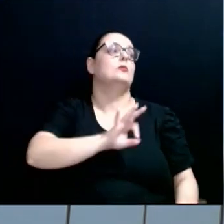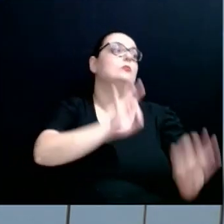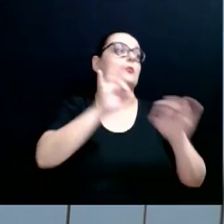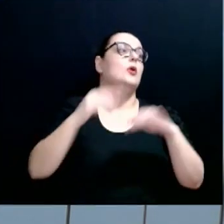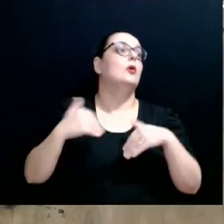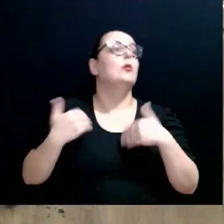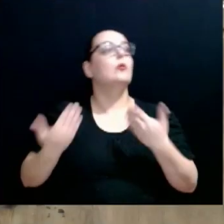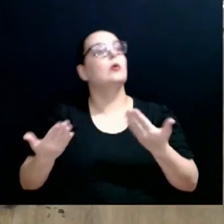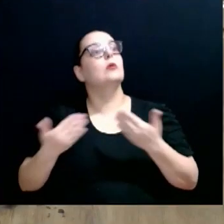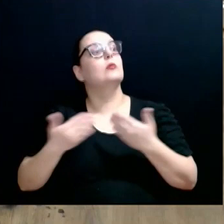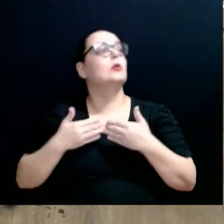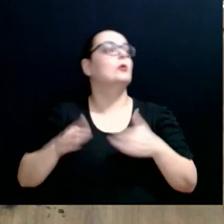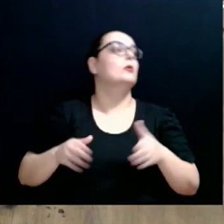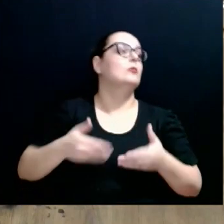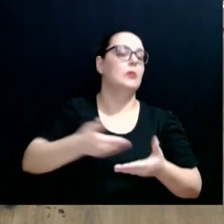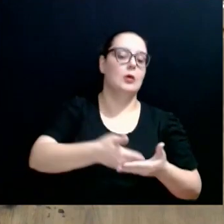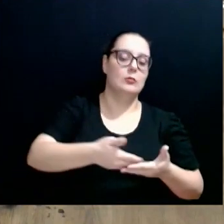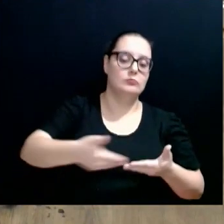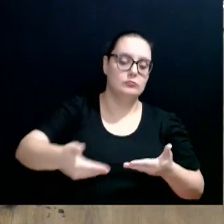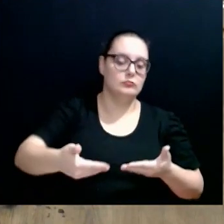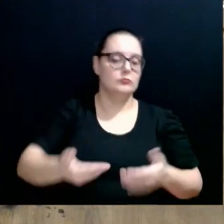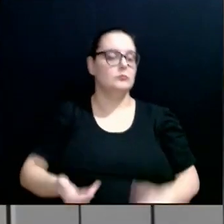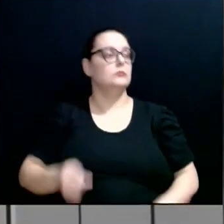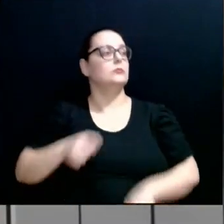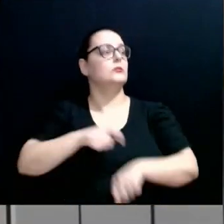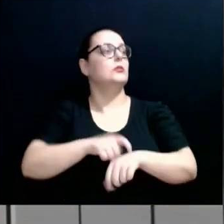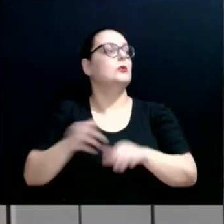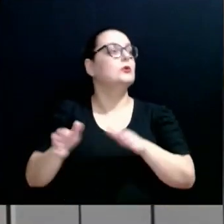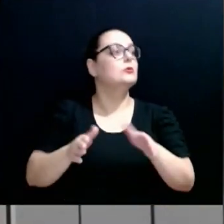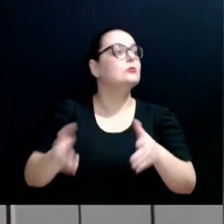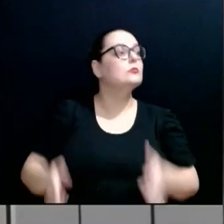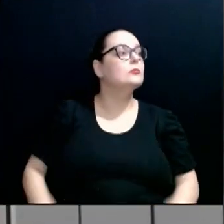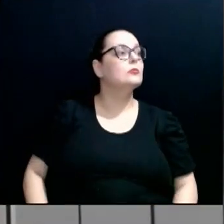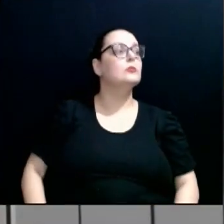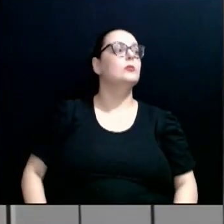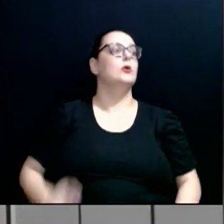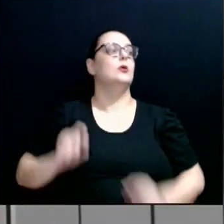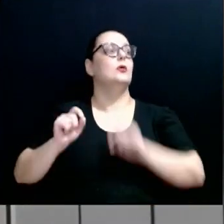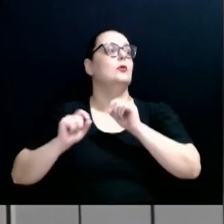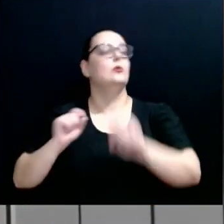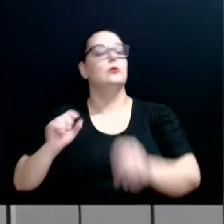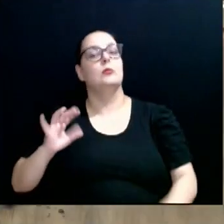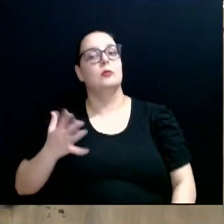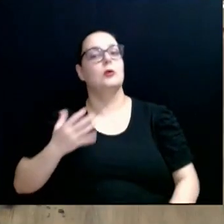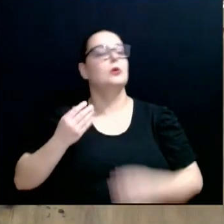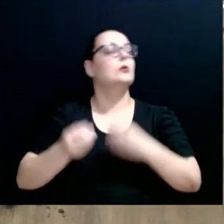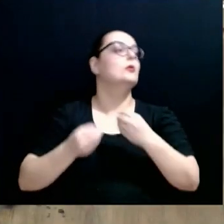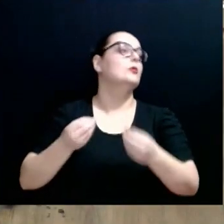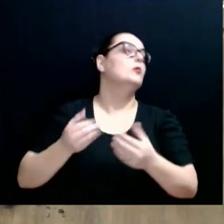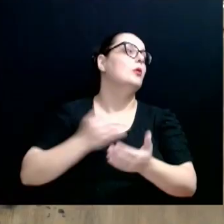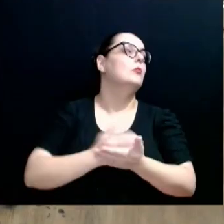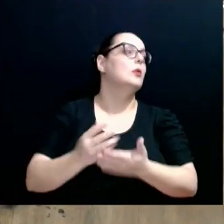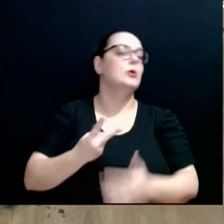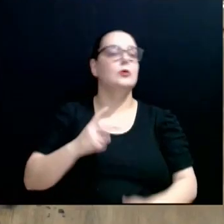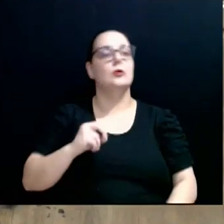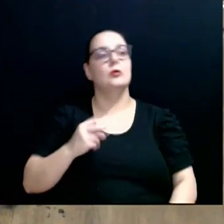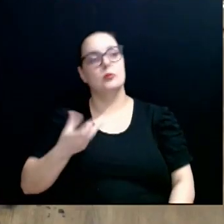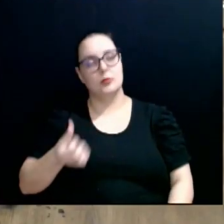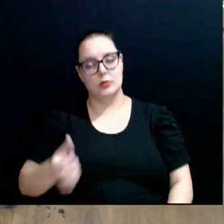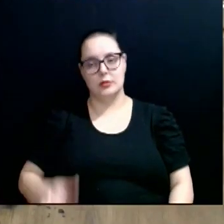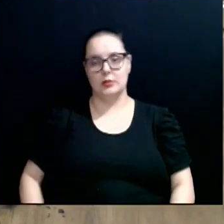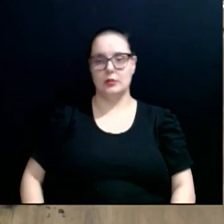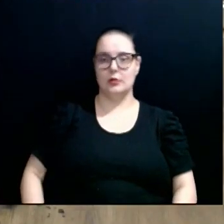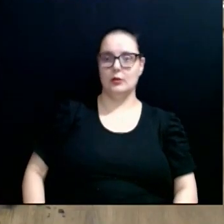de envelope, neste momento, o que está acontecendo e como é que vai ser este início de 2026? Olha,